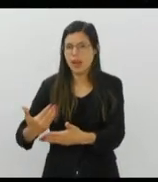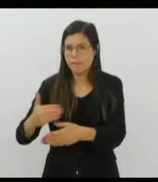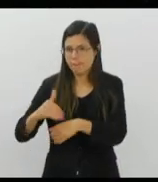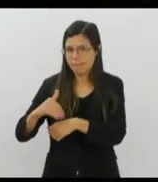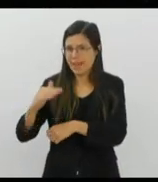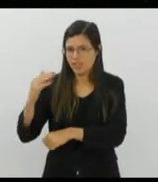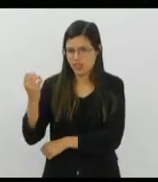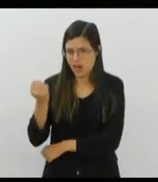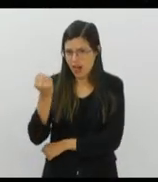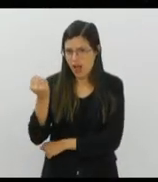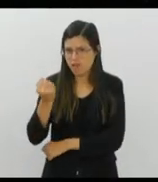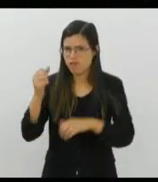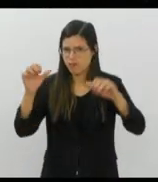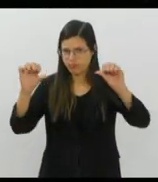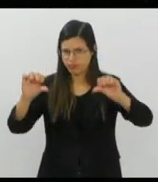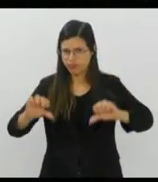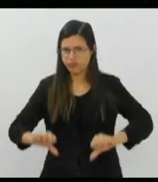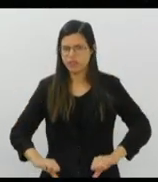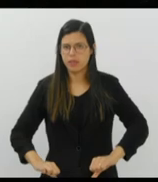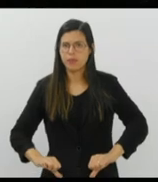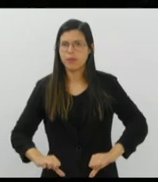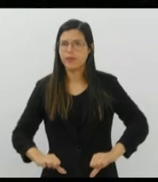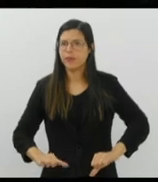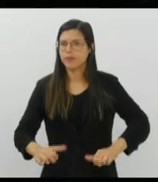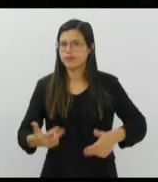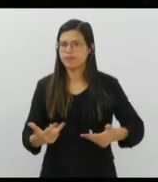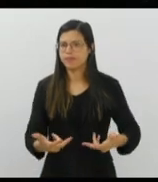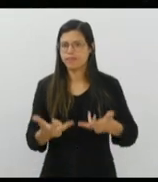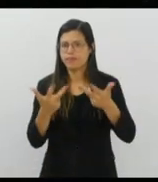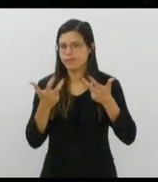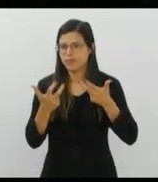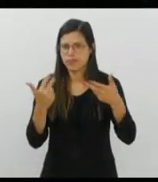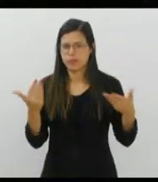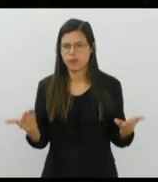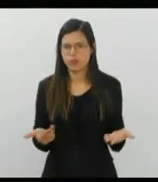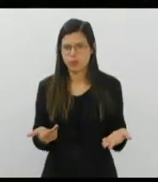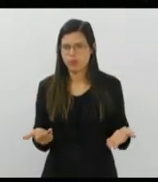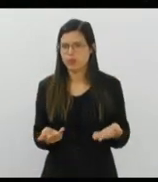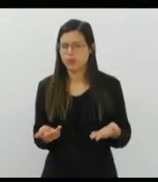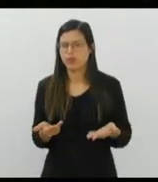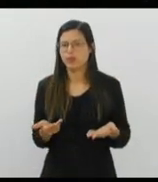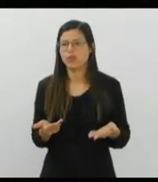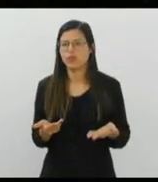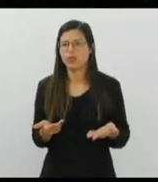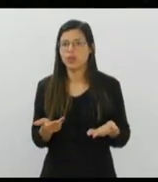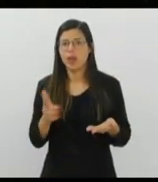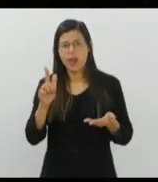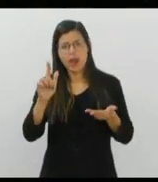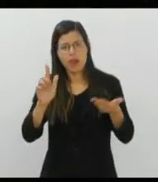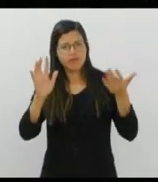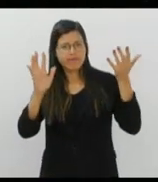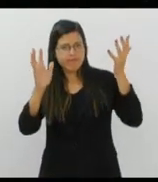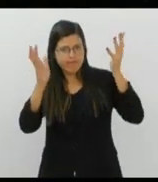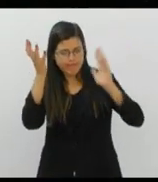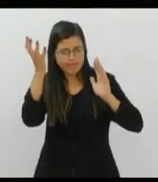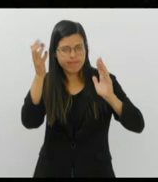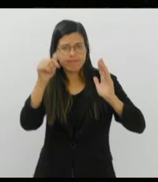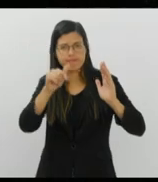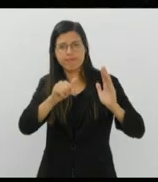agravarem. O que a gente está vendo hoje é um fenômeno de